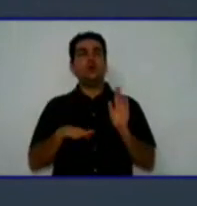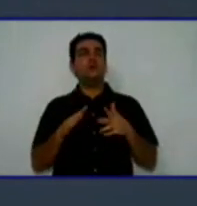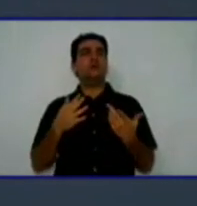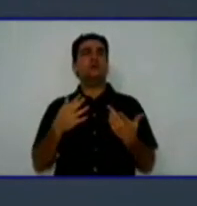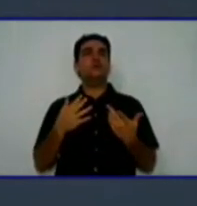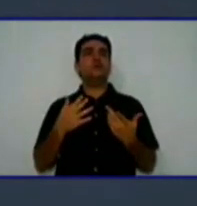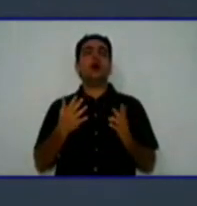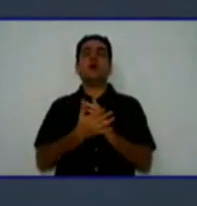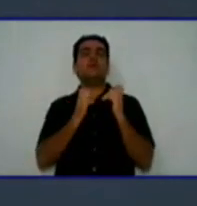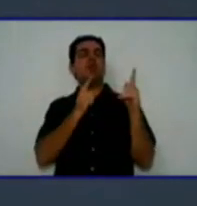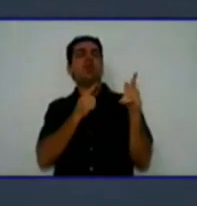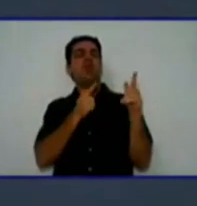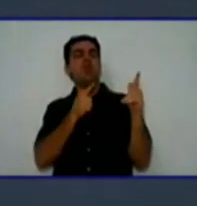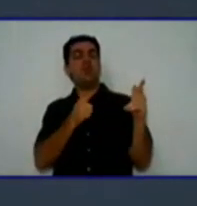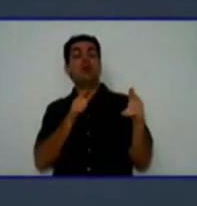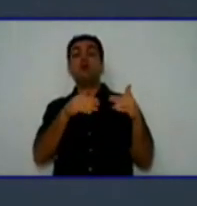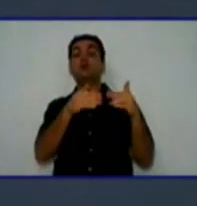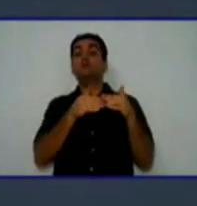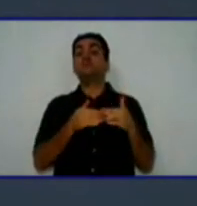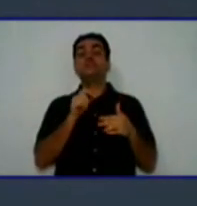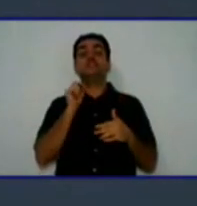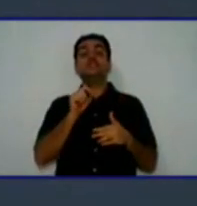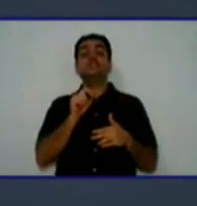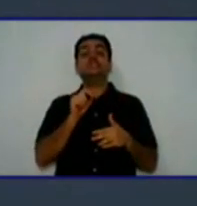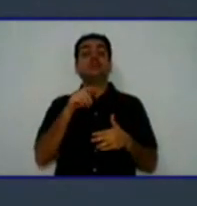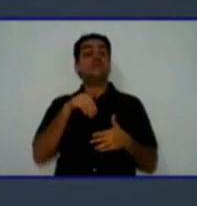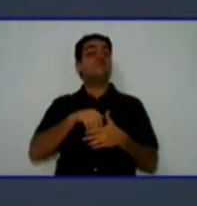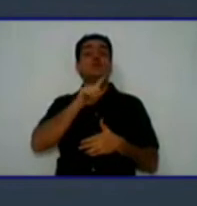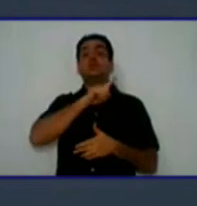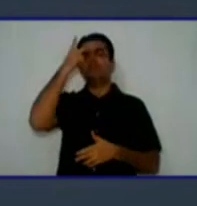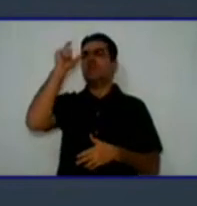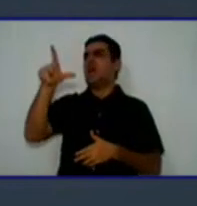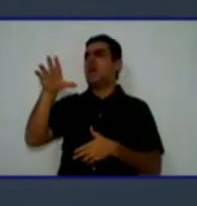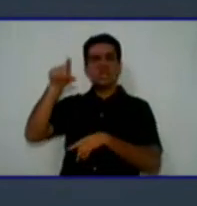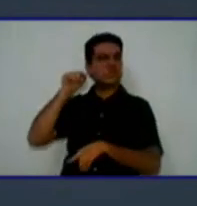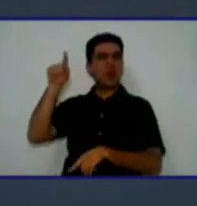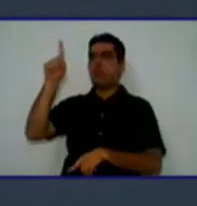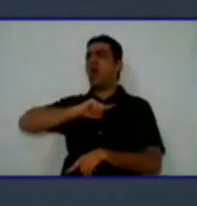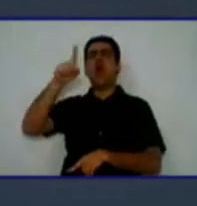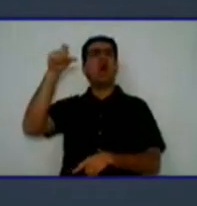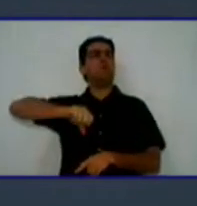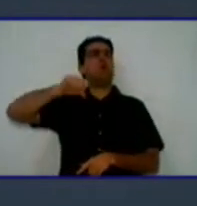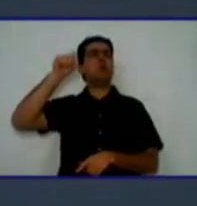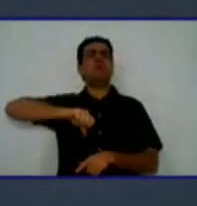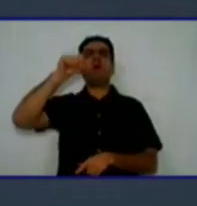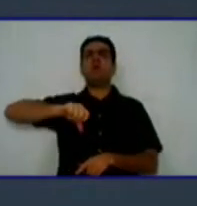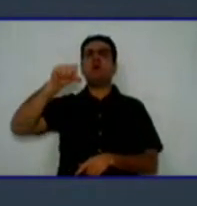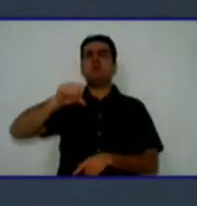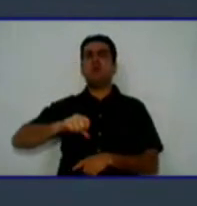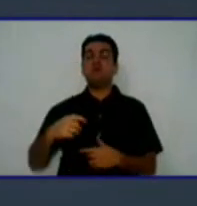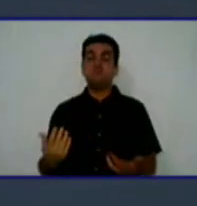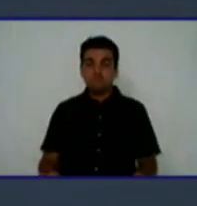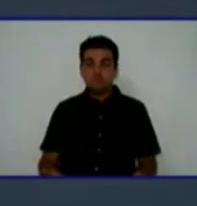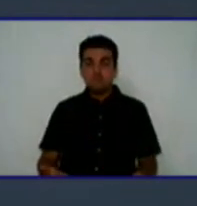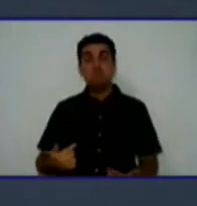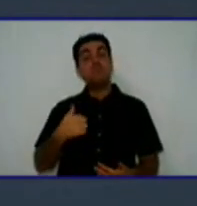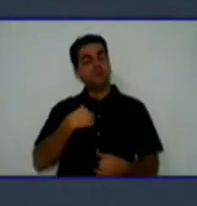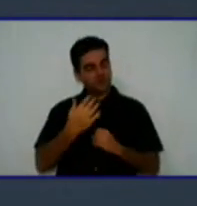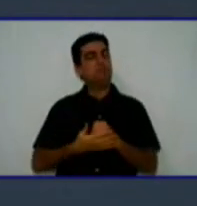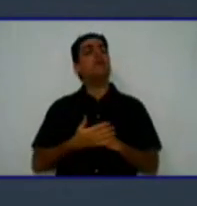negativa, o pedido de que não se vote em determinado candidato. Cito